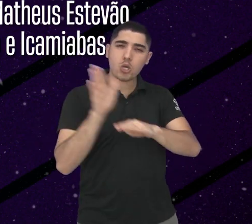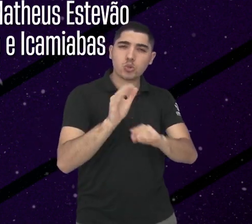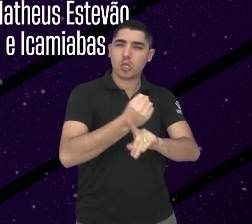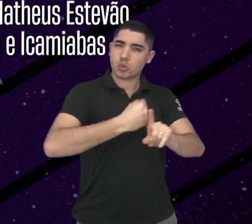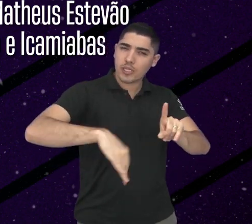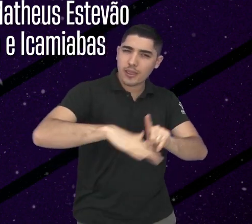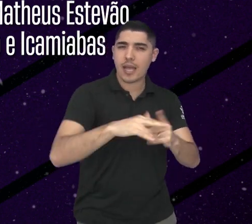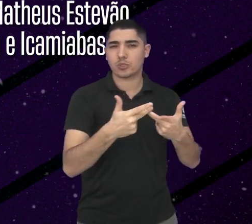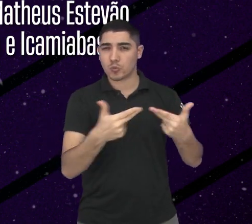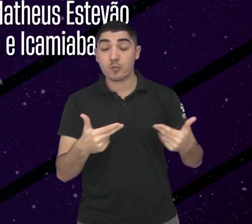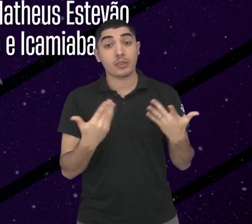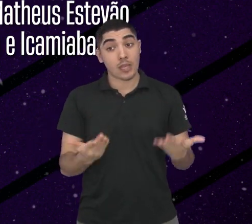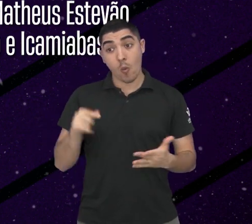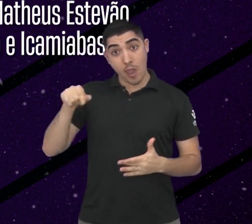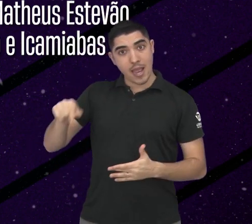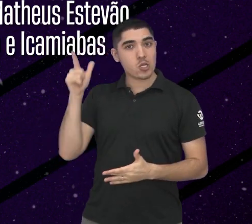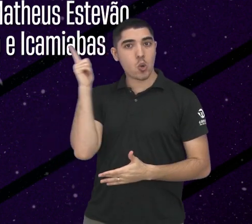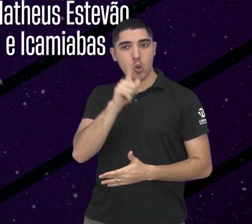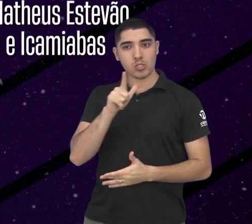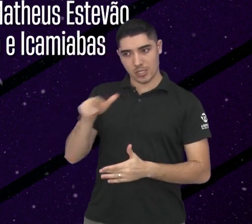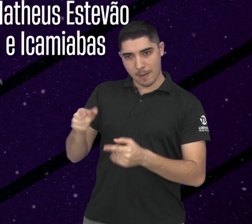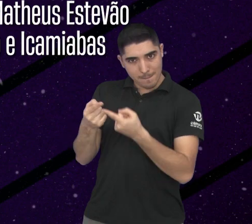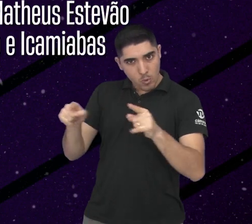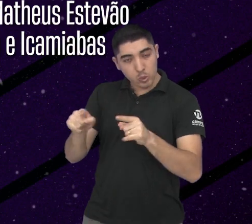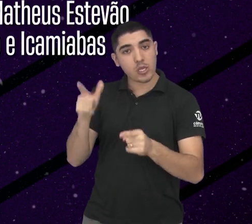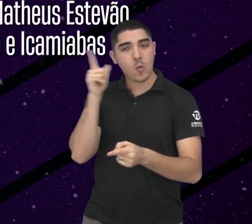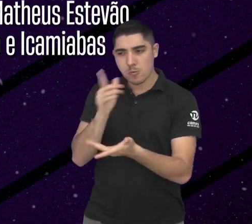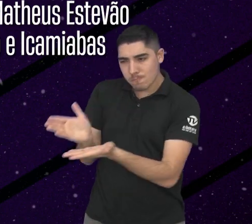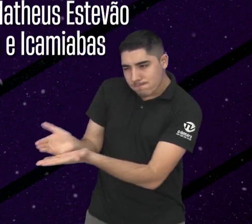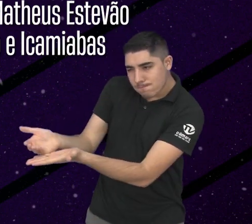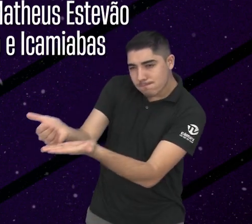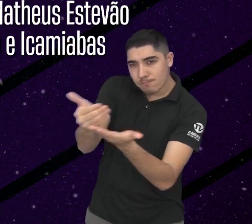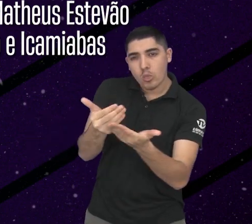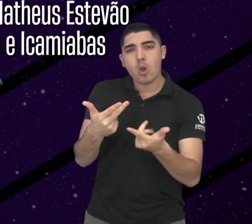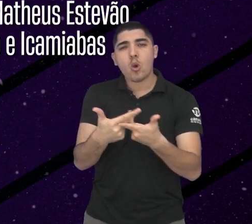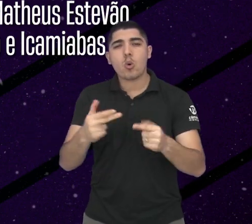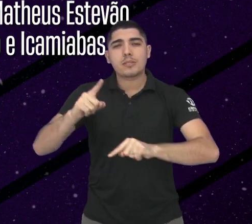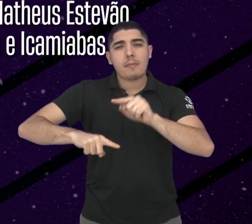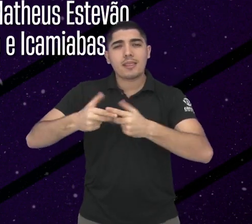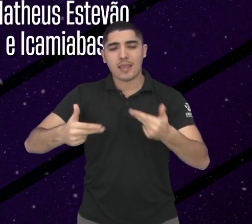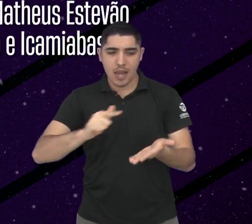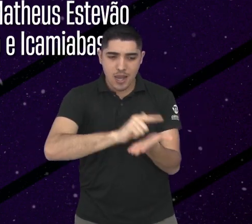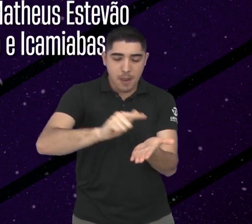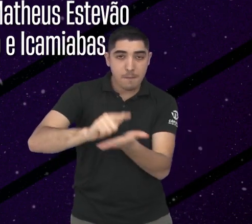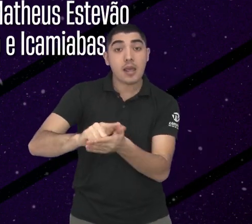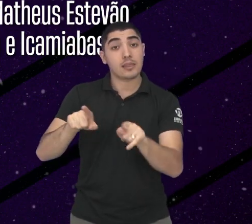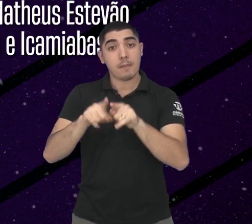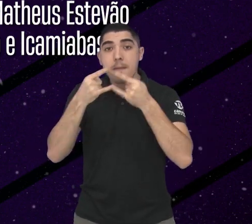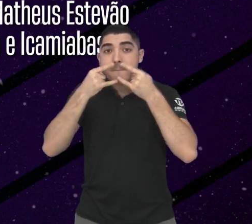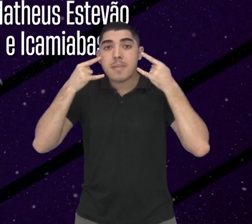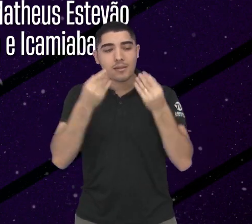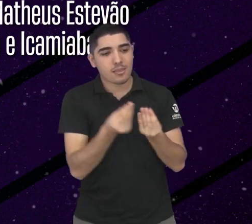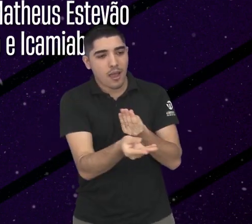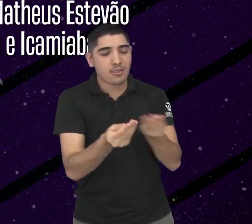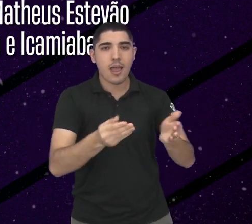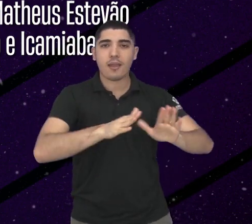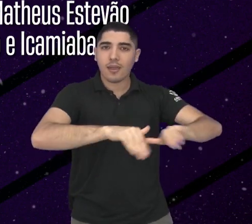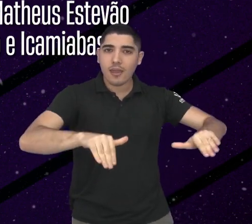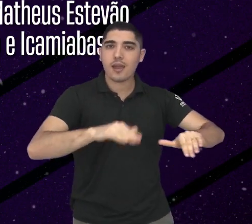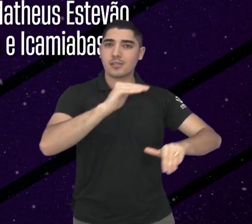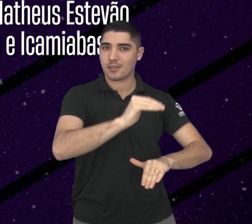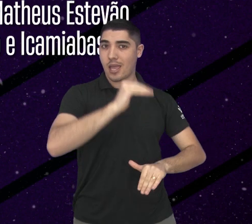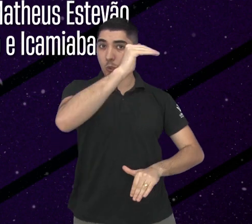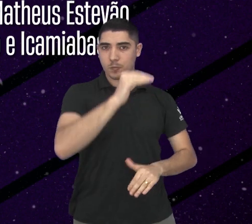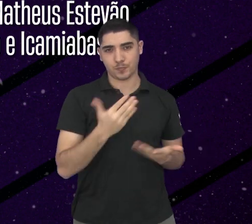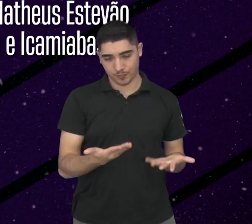essa, fizeram uma campanha de arrecadação de produtos de limpeza e máscaras para crianças e adultos. Legal isso, né? Mas agora vamos falar um